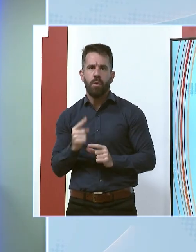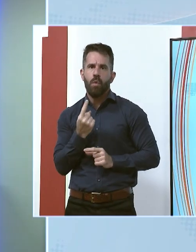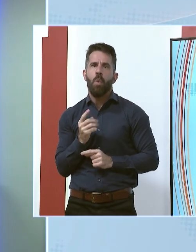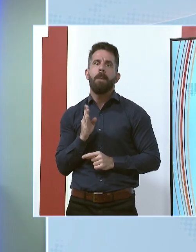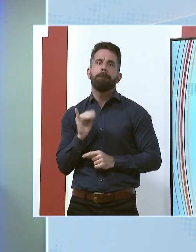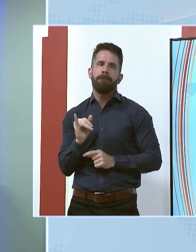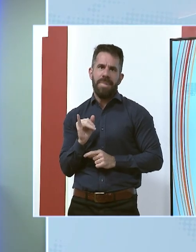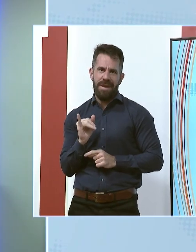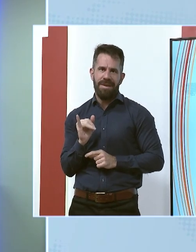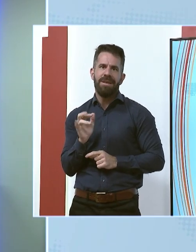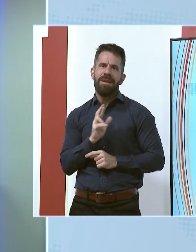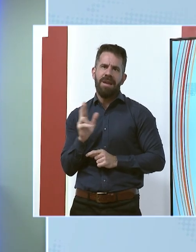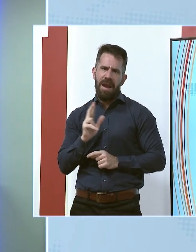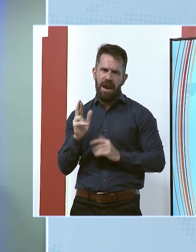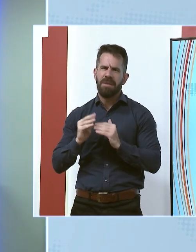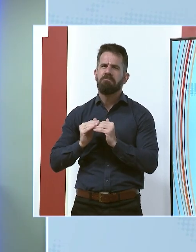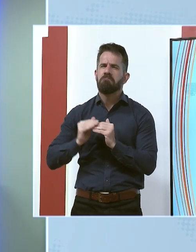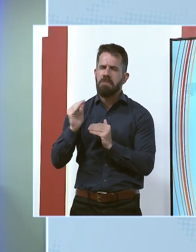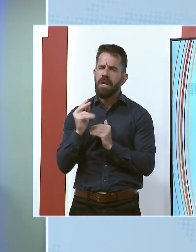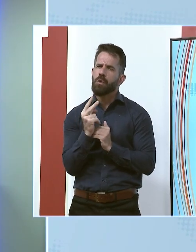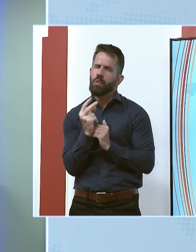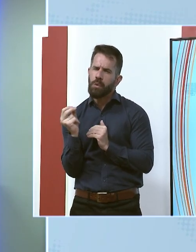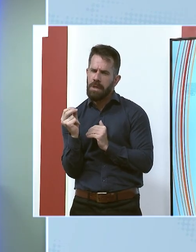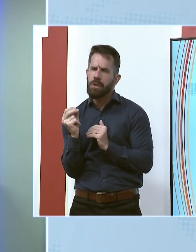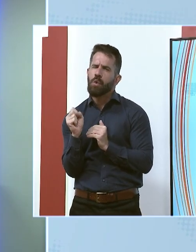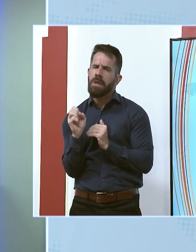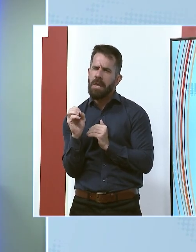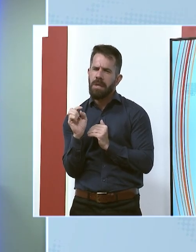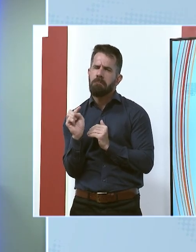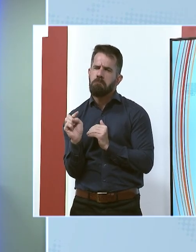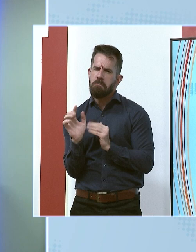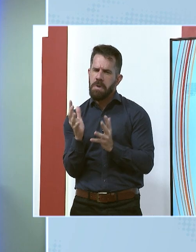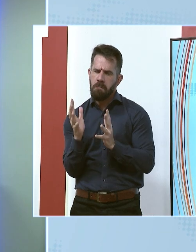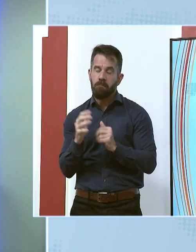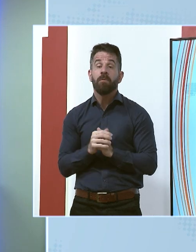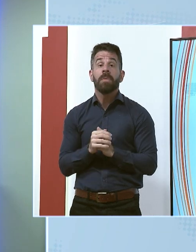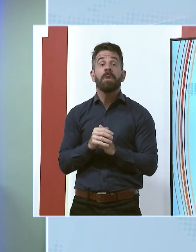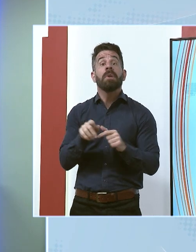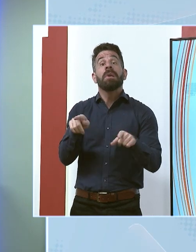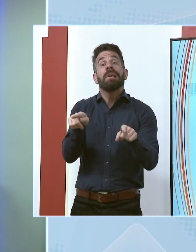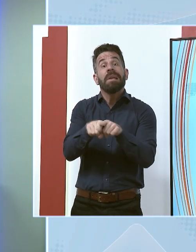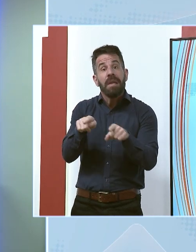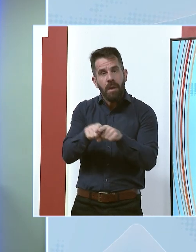1.280 bilhões de reais, o que representa um abatimento superior a